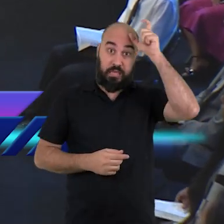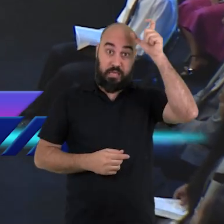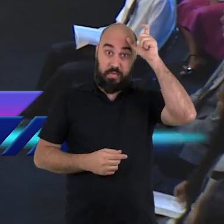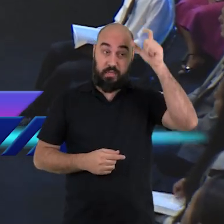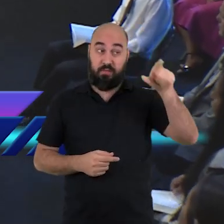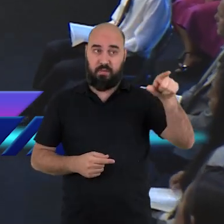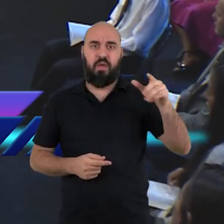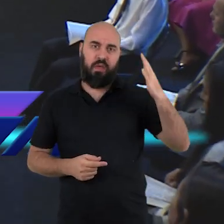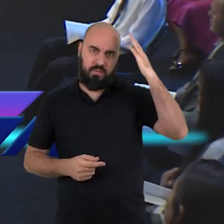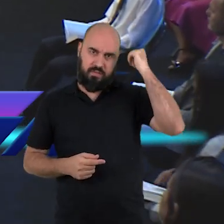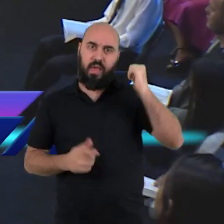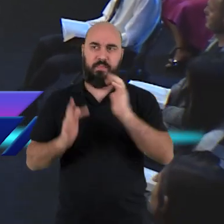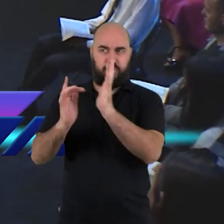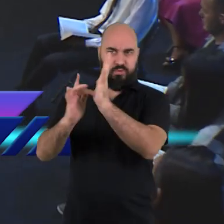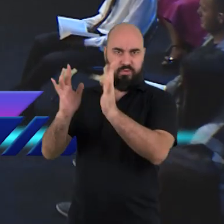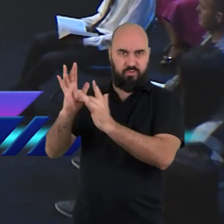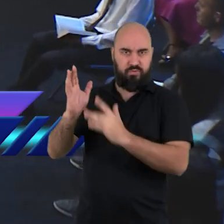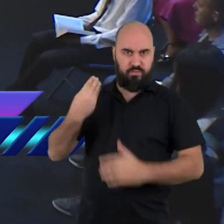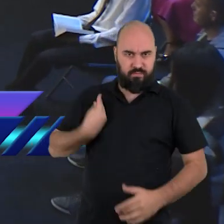Satanás sabe que Deus existe?